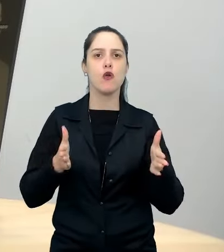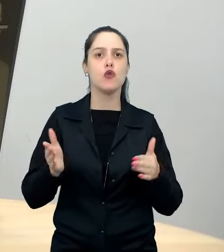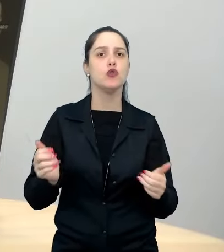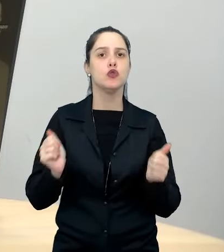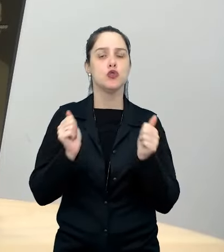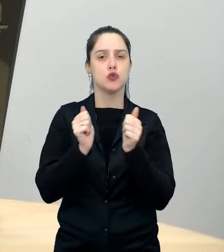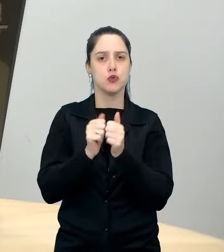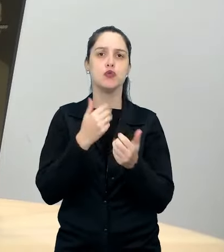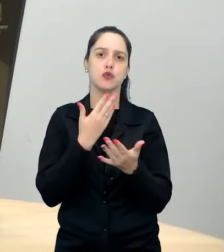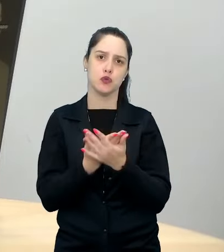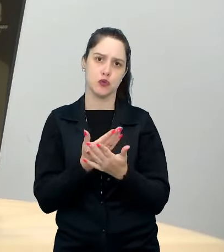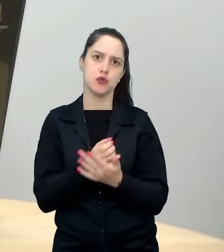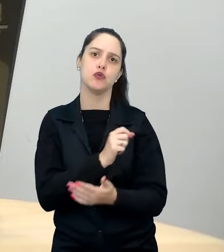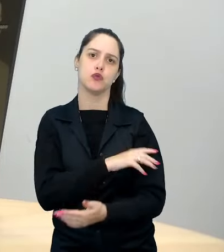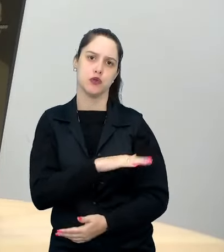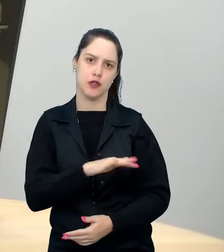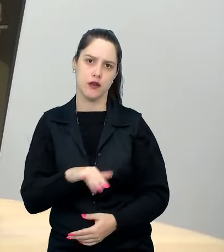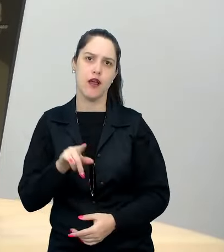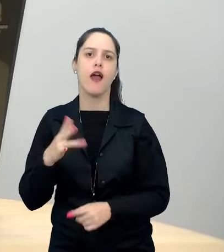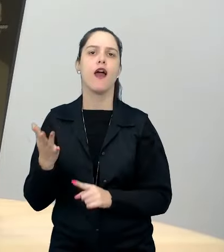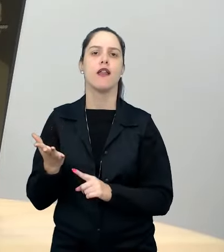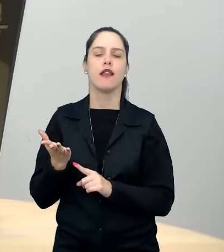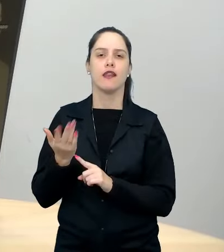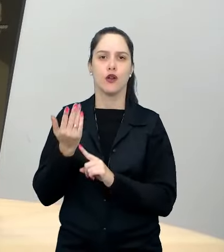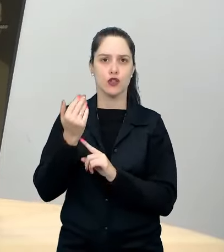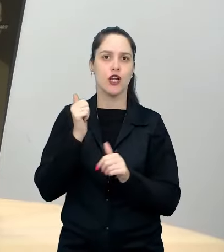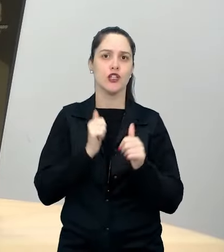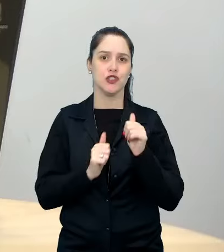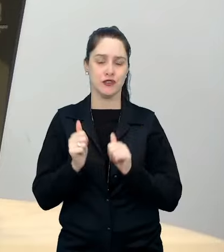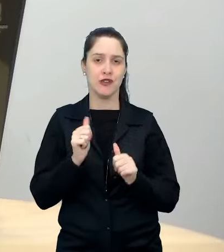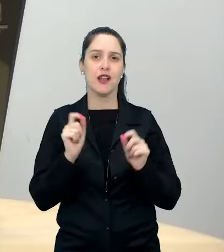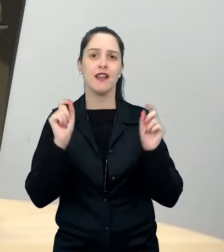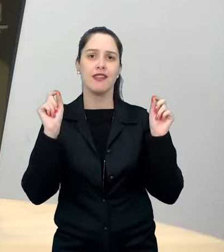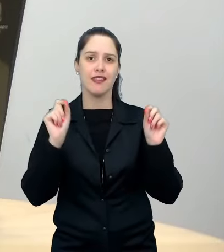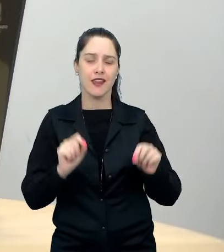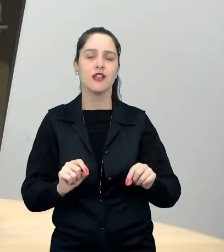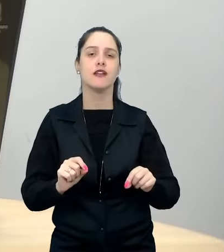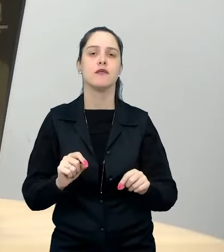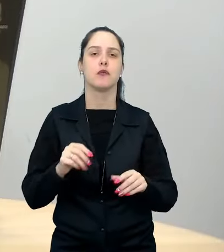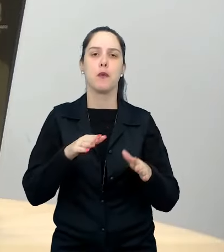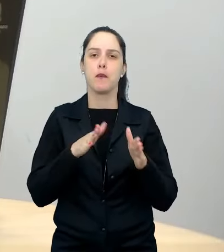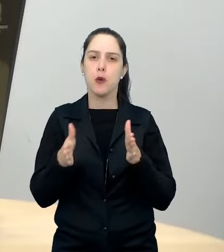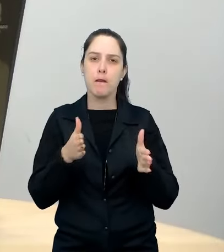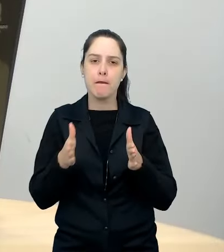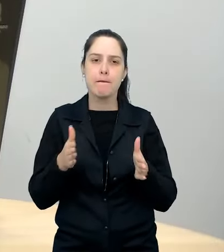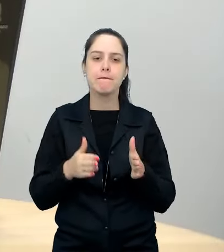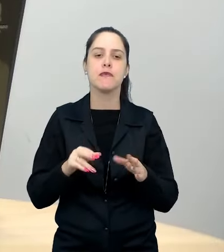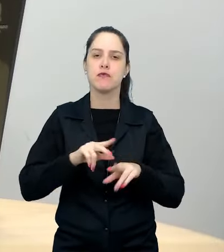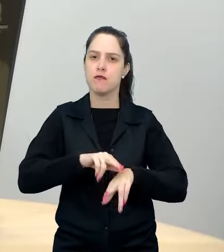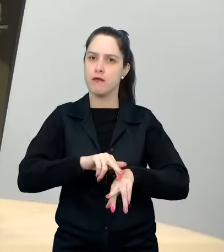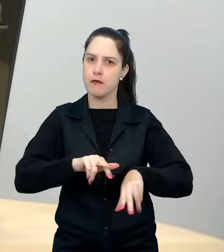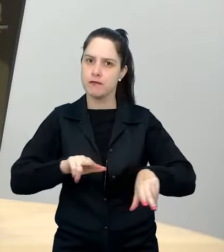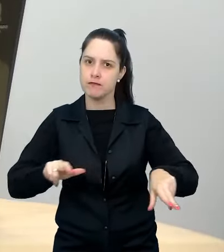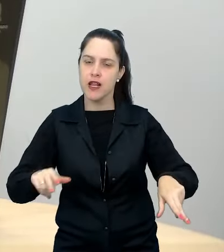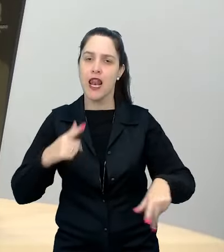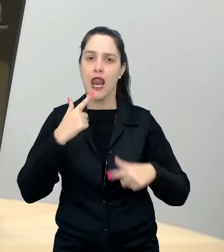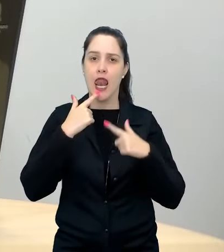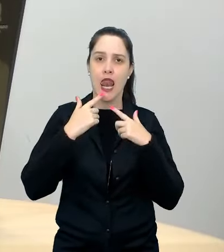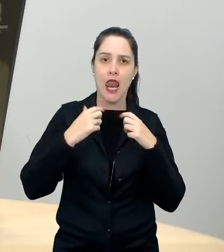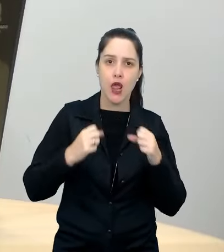com os estudantes. Então, metodologia ativa ultrapassa o recurso tecnológico, ela pode usar os diversos